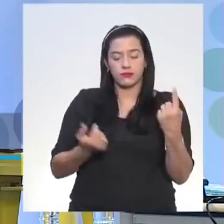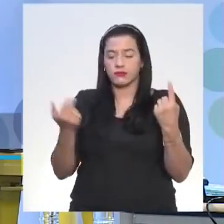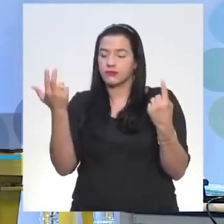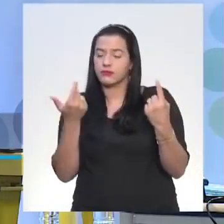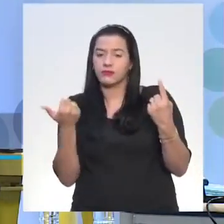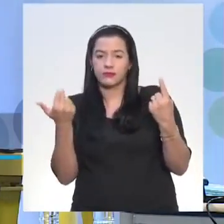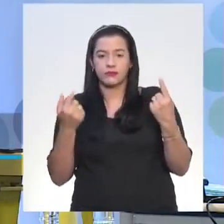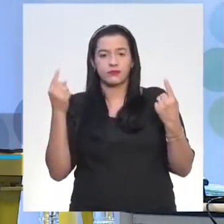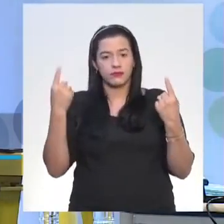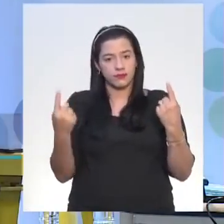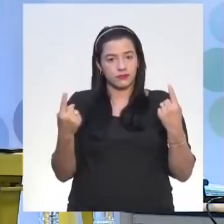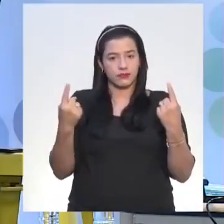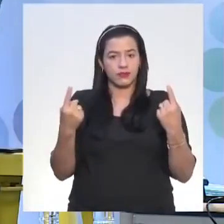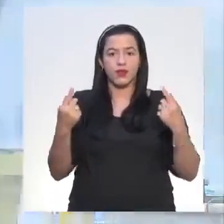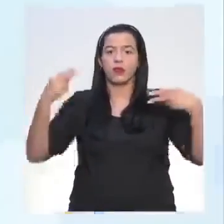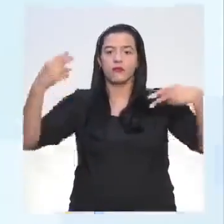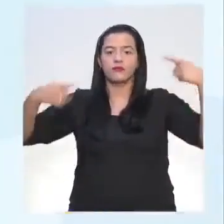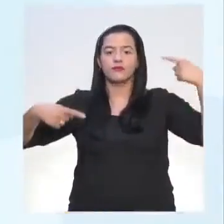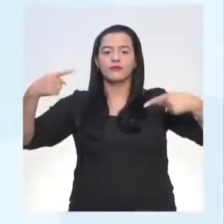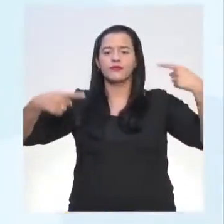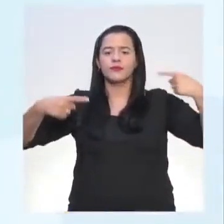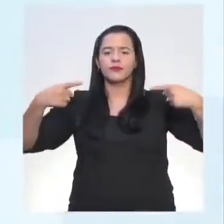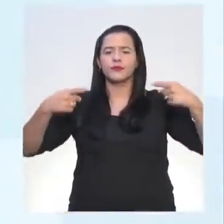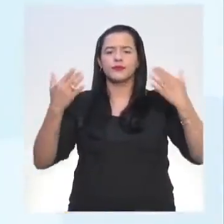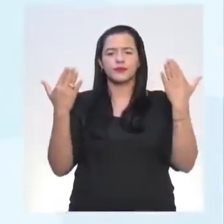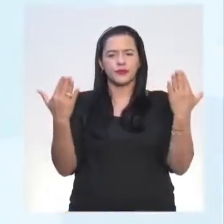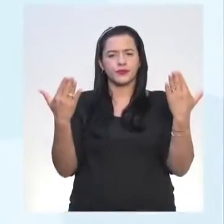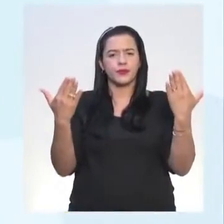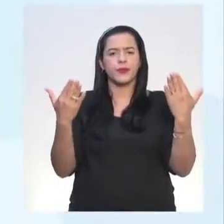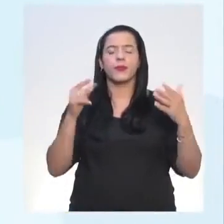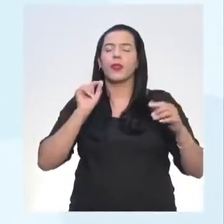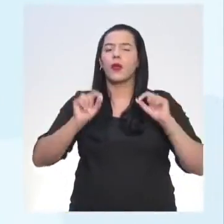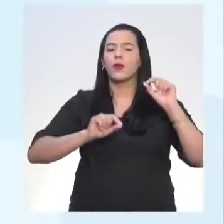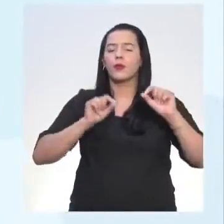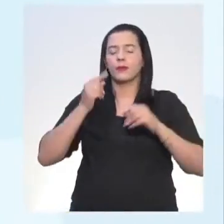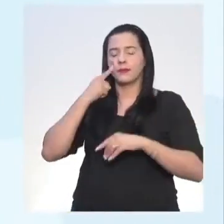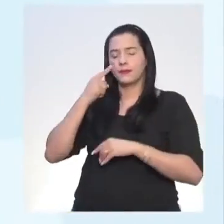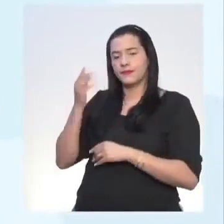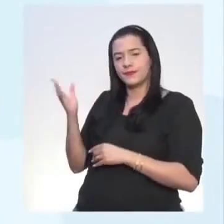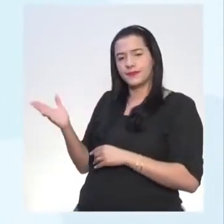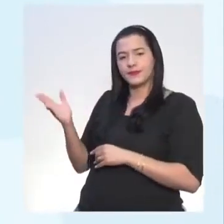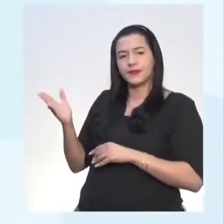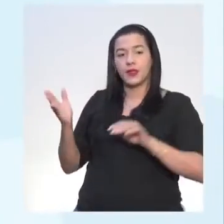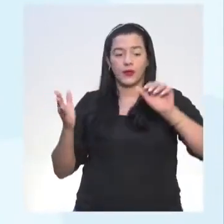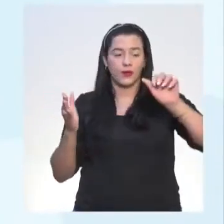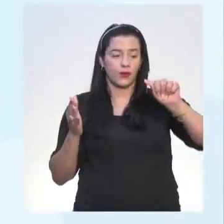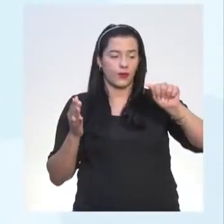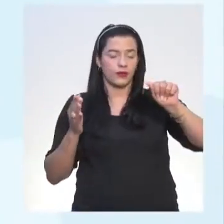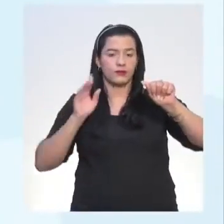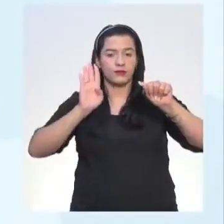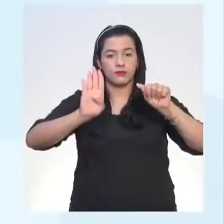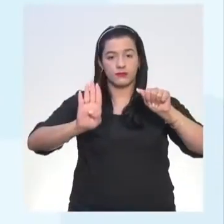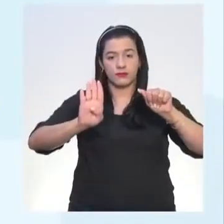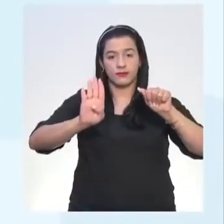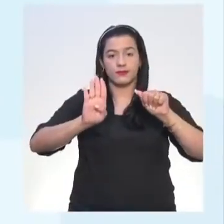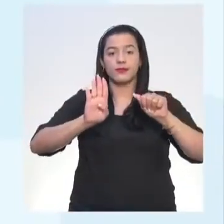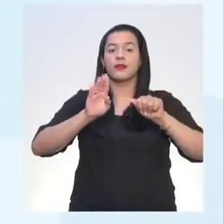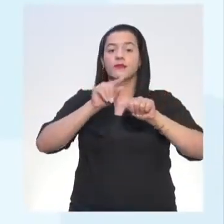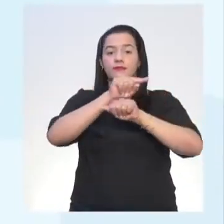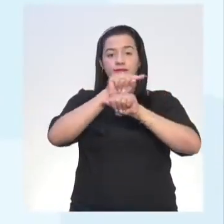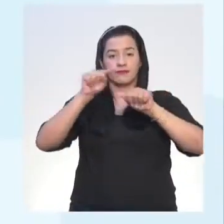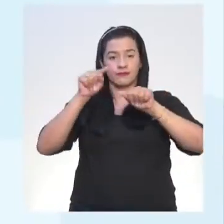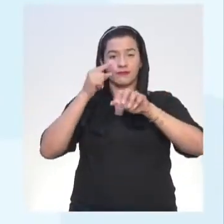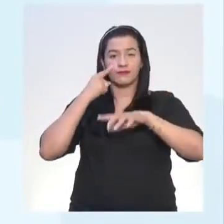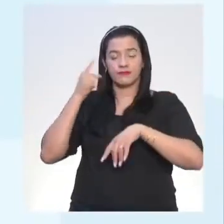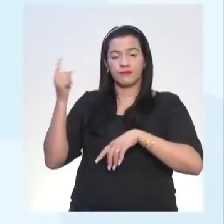figura. Então, o primeiro lado correspondente que nós temos aí, Vivi, é o AB, né? Nós temos o lado AB, que é esse